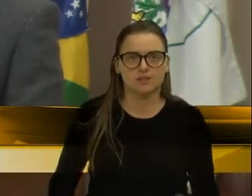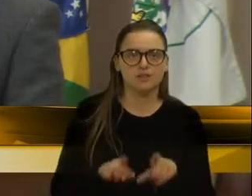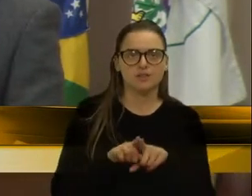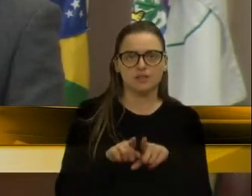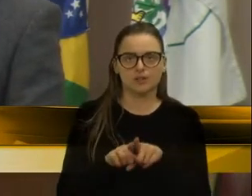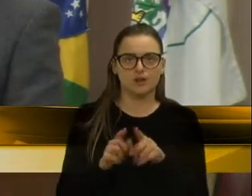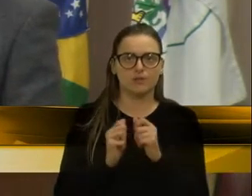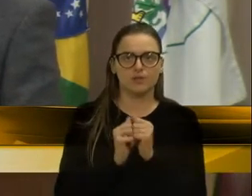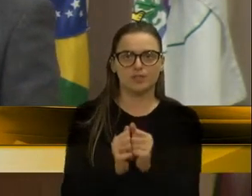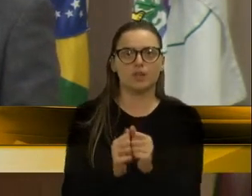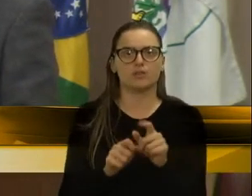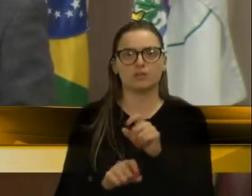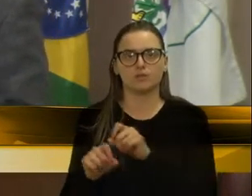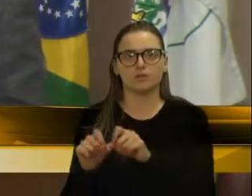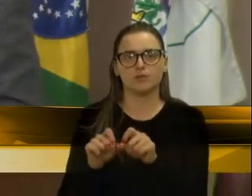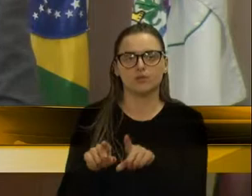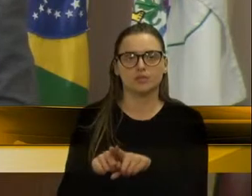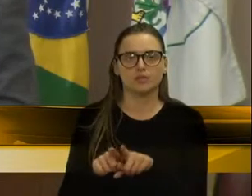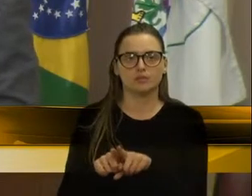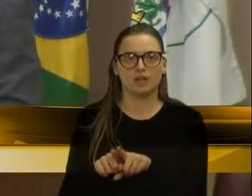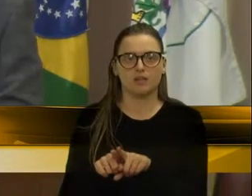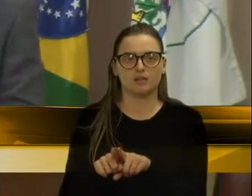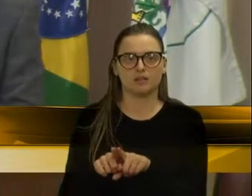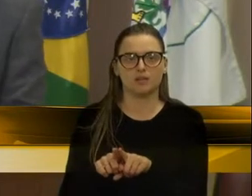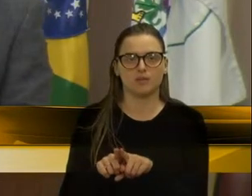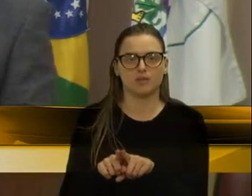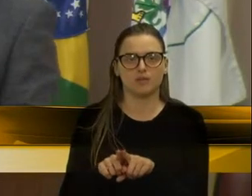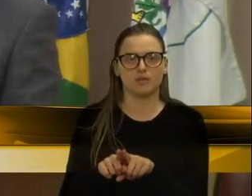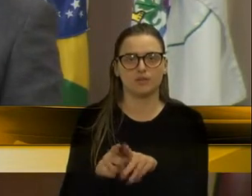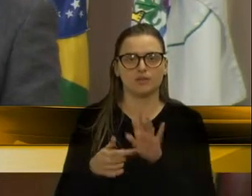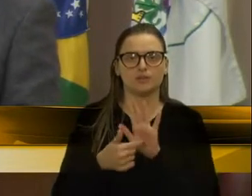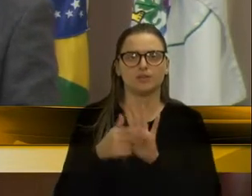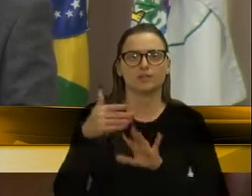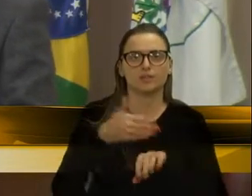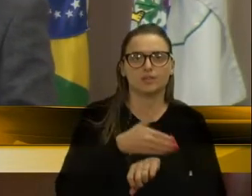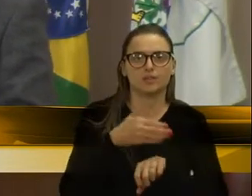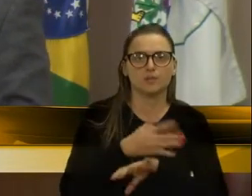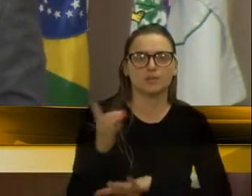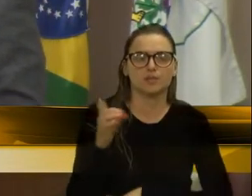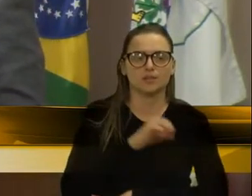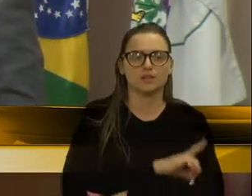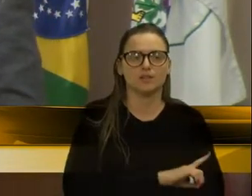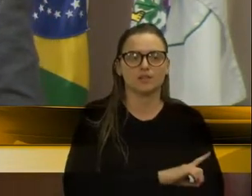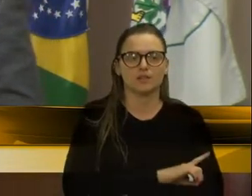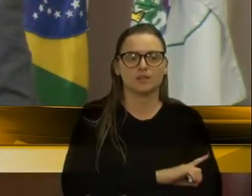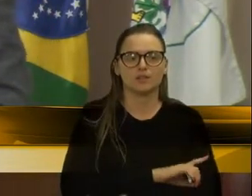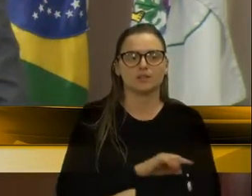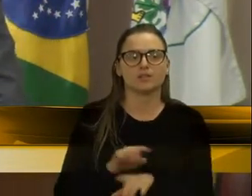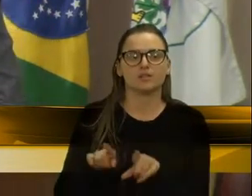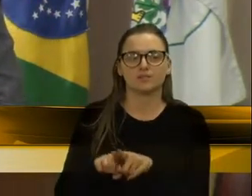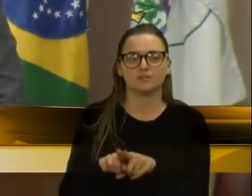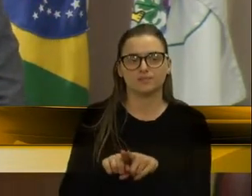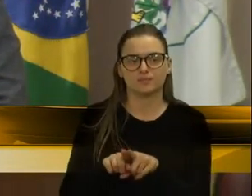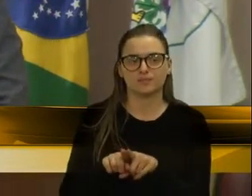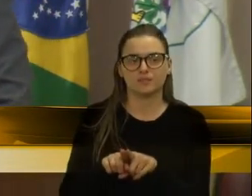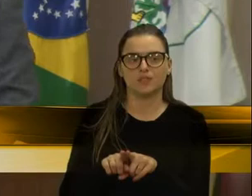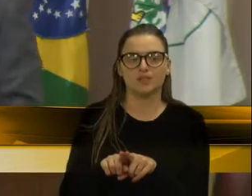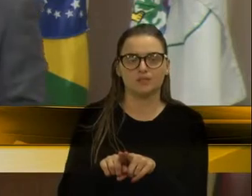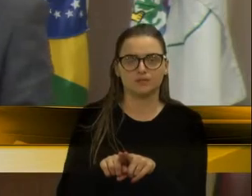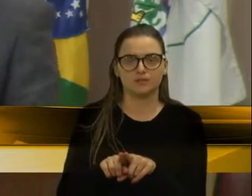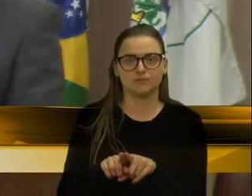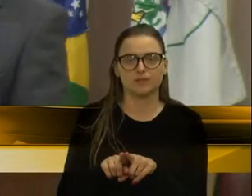estados e 45 municípios que participaram do dia do dia do vinho em todo o brasil